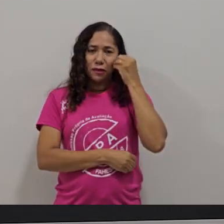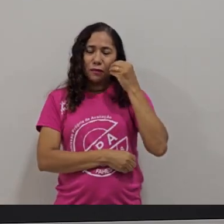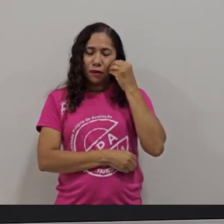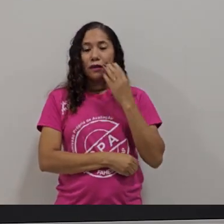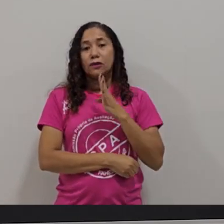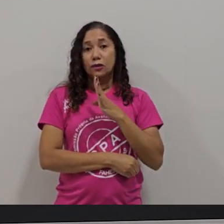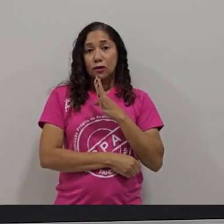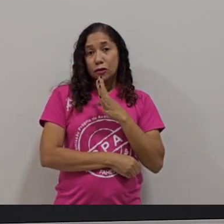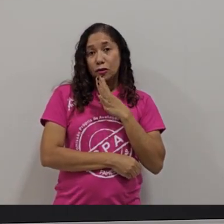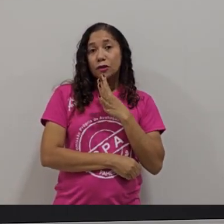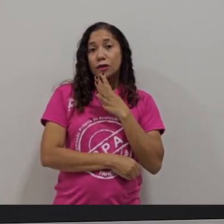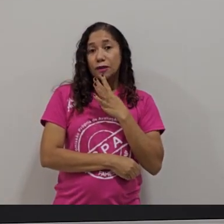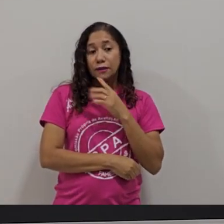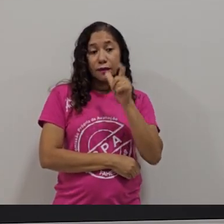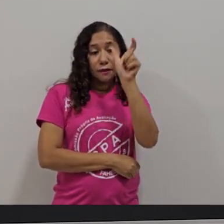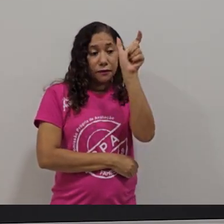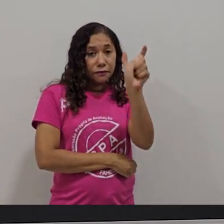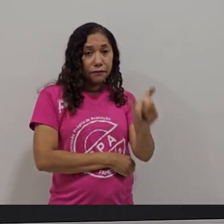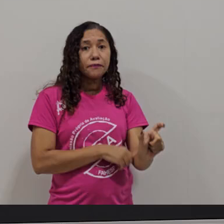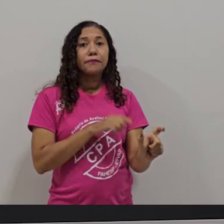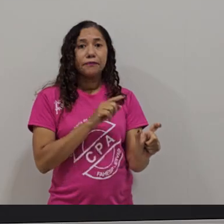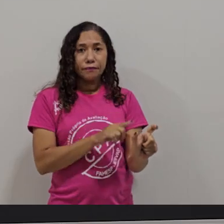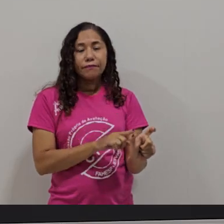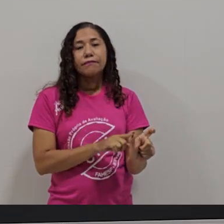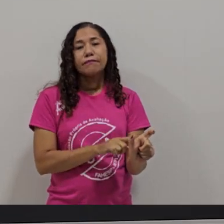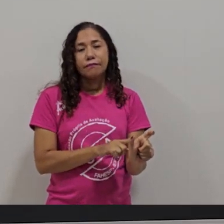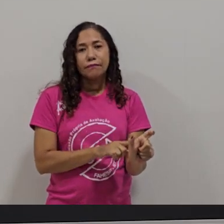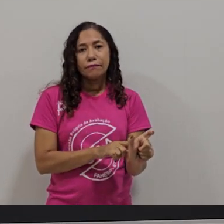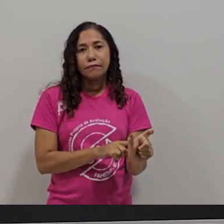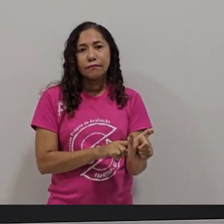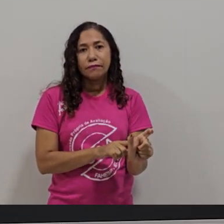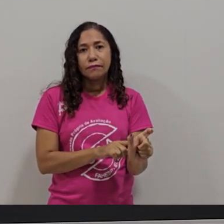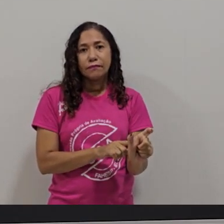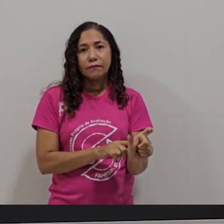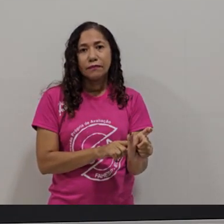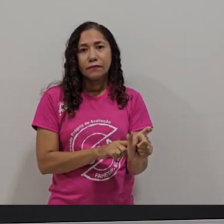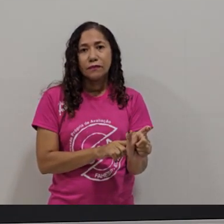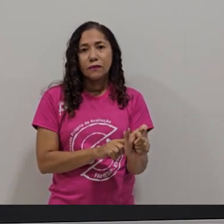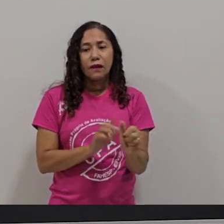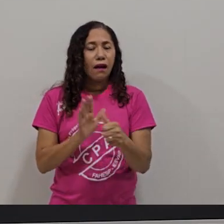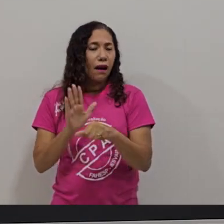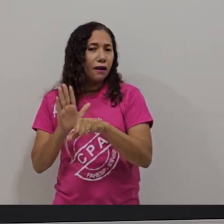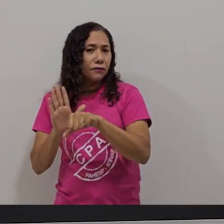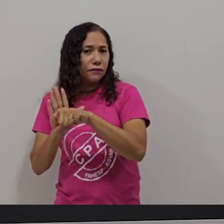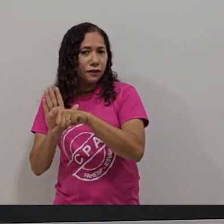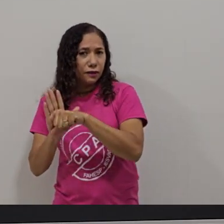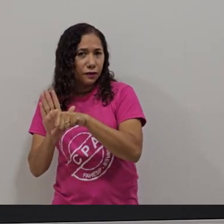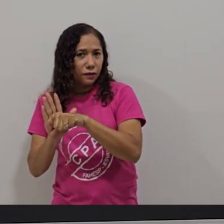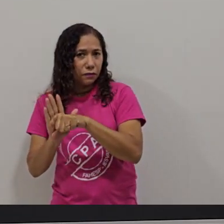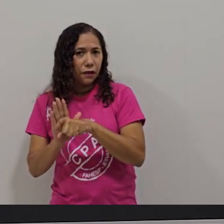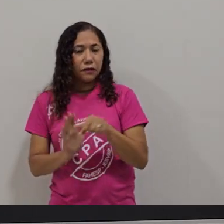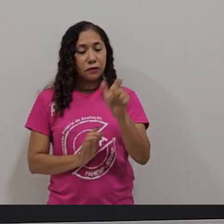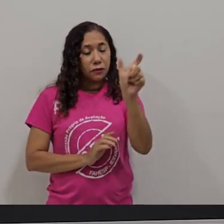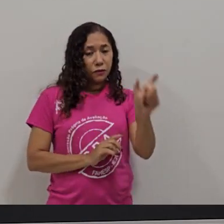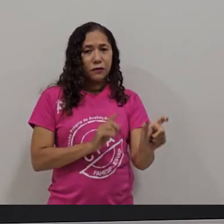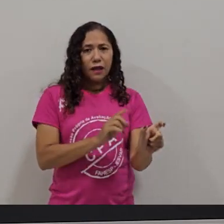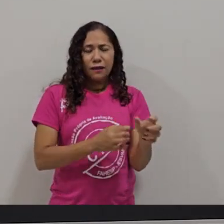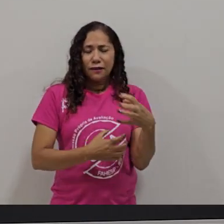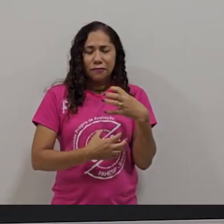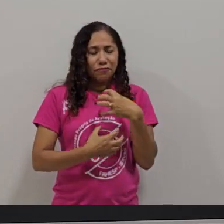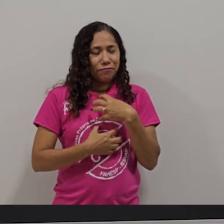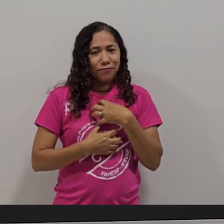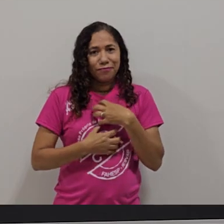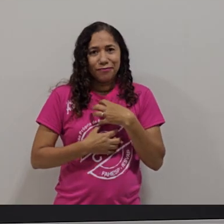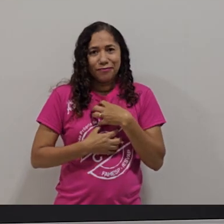de conhecer ao longo da aula a vítima desse caso. Mas é um caso que mexeu muito com a gente, porque